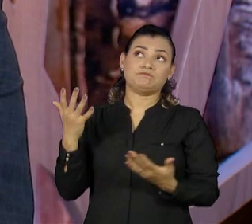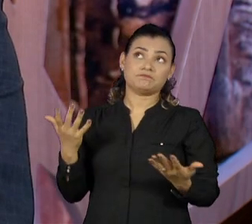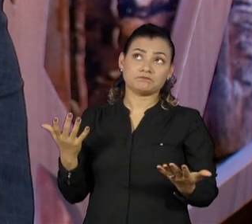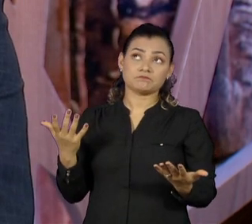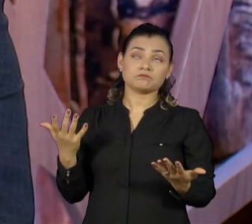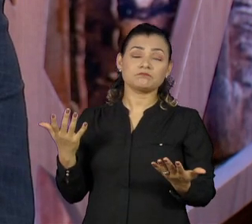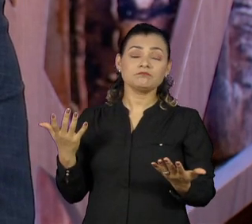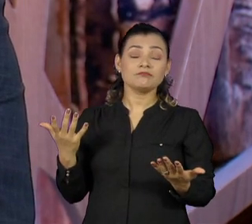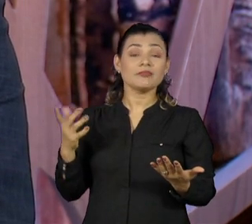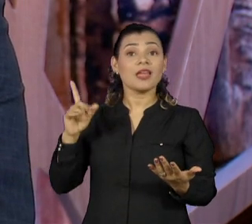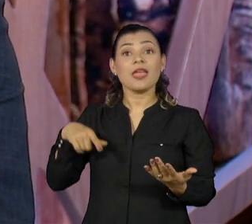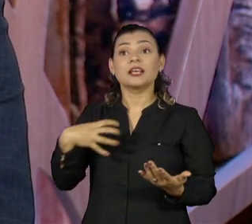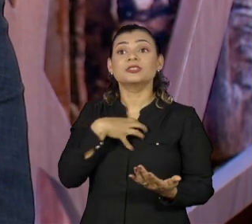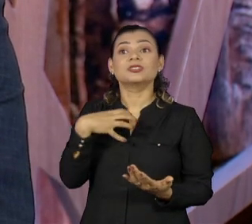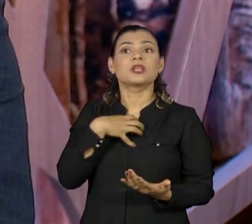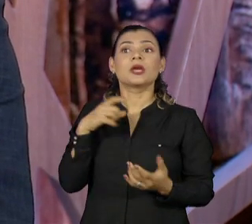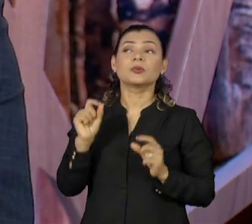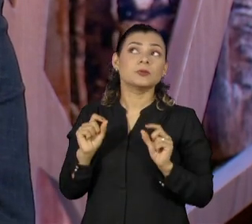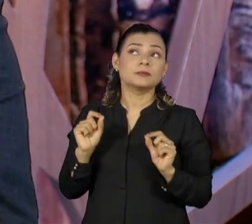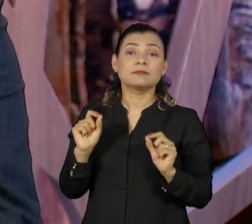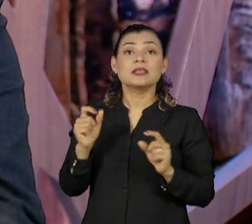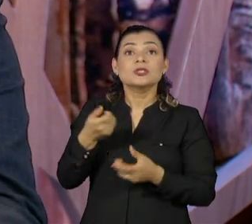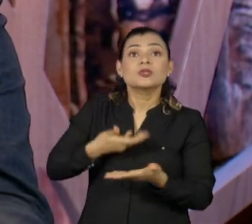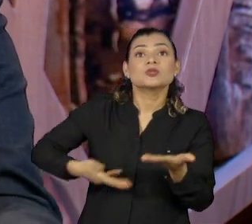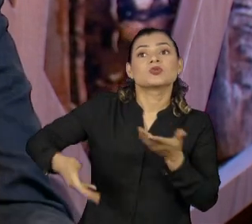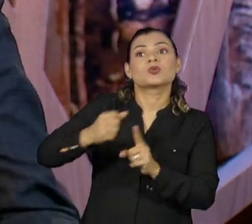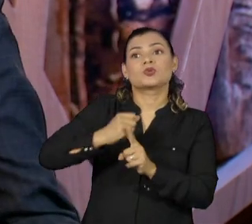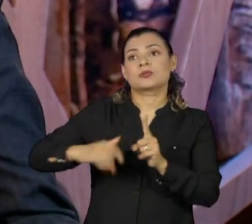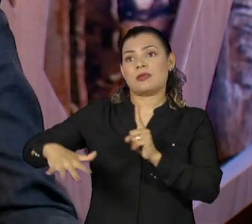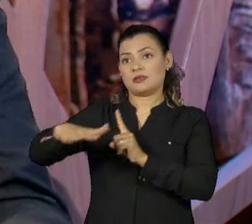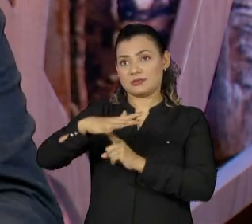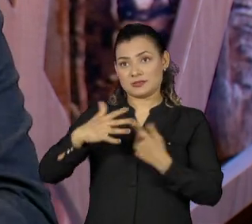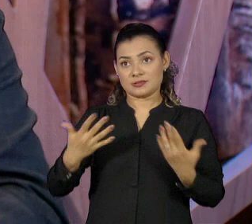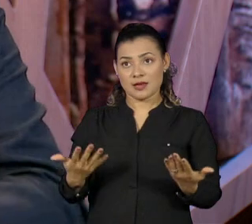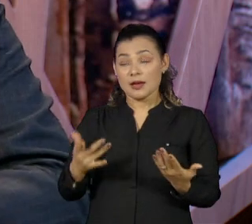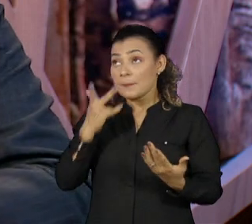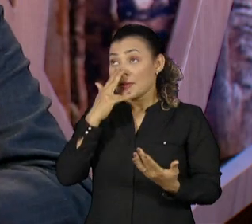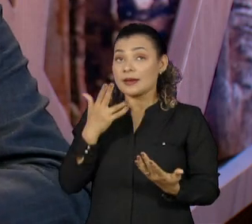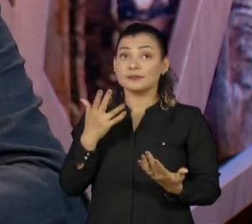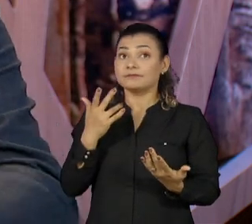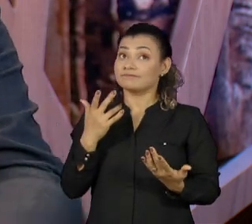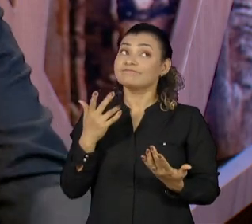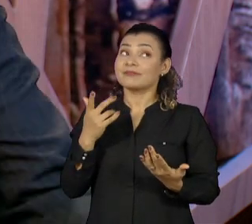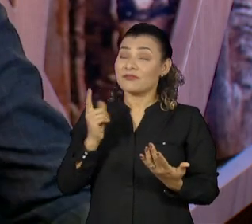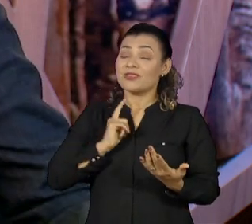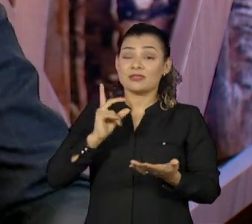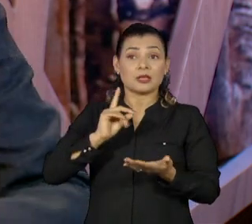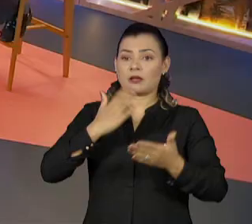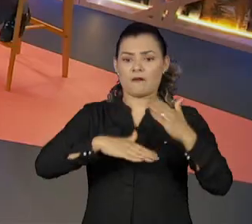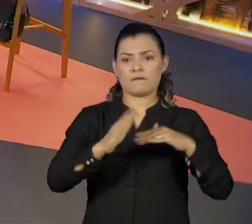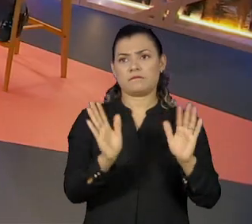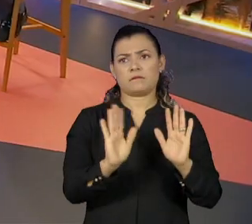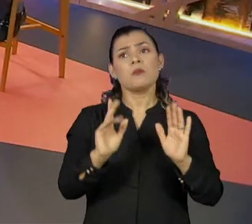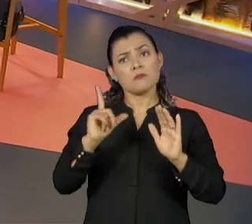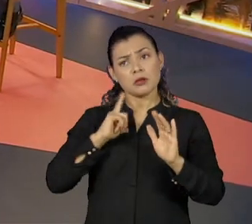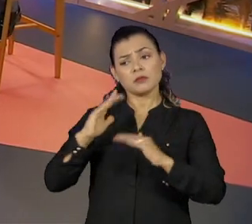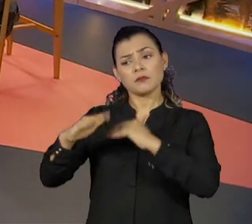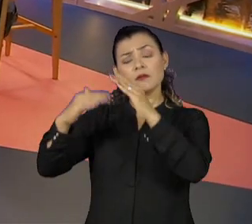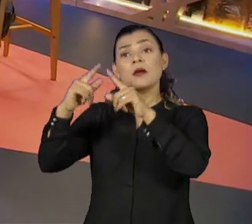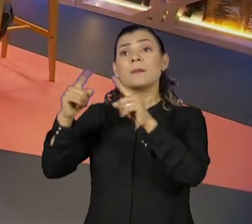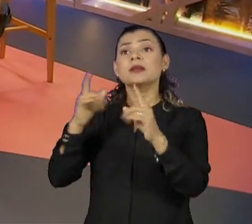isso é uma maneira de socializar, certo? O acesso